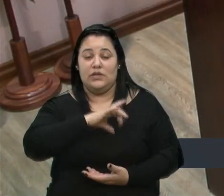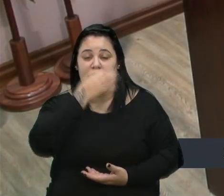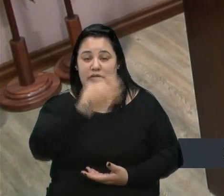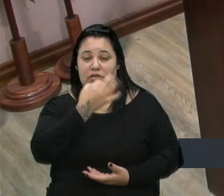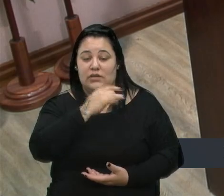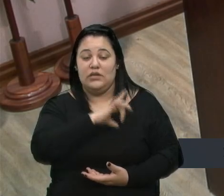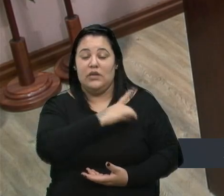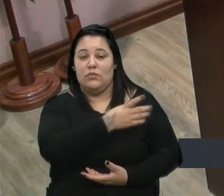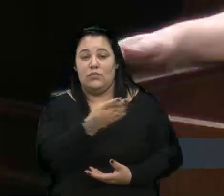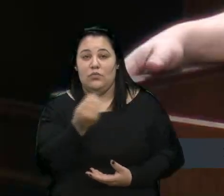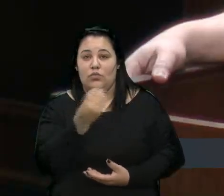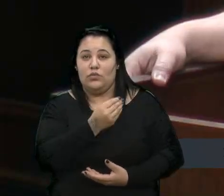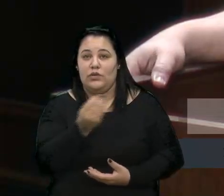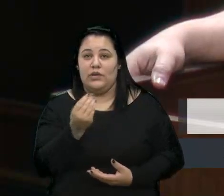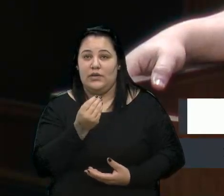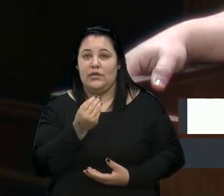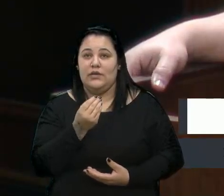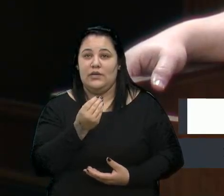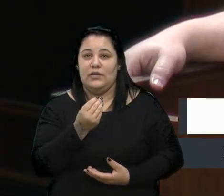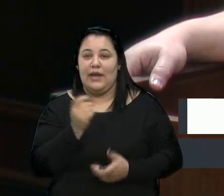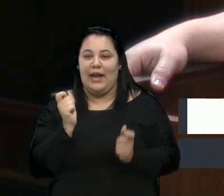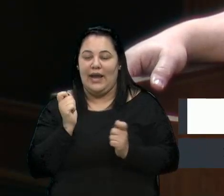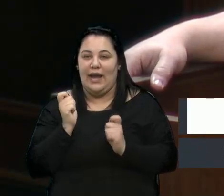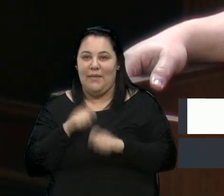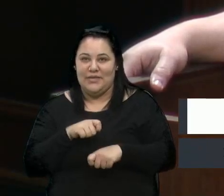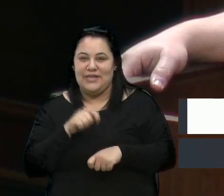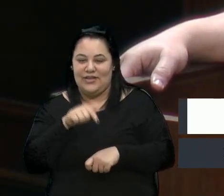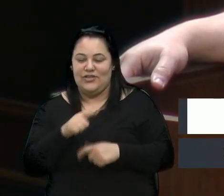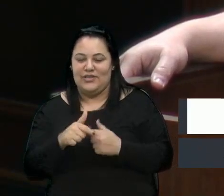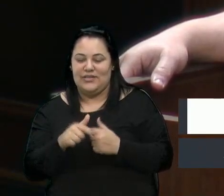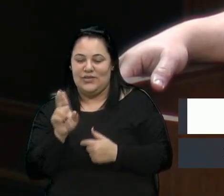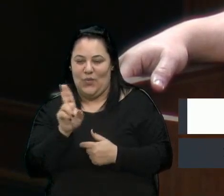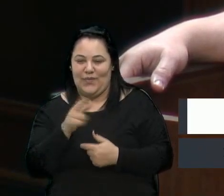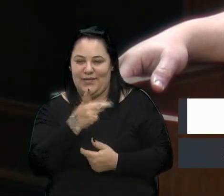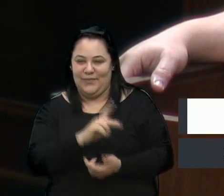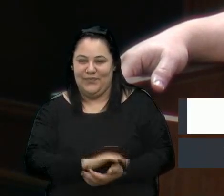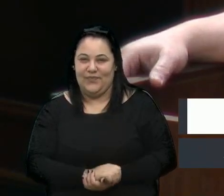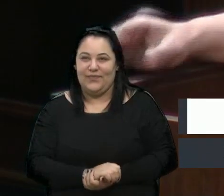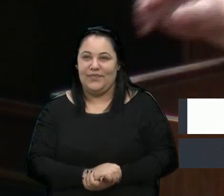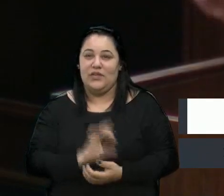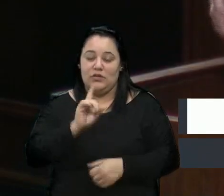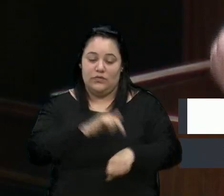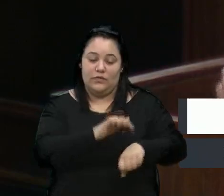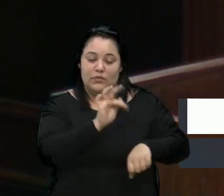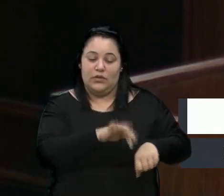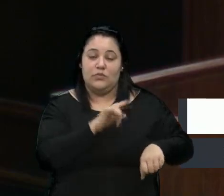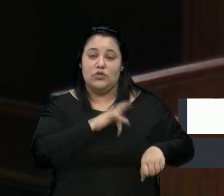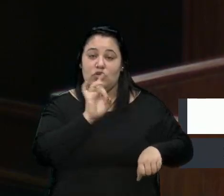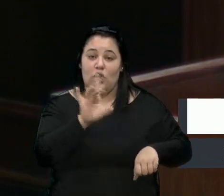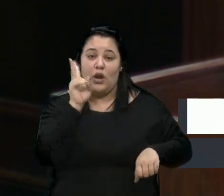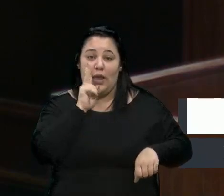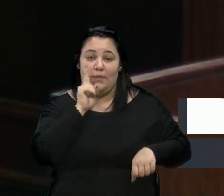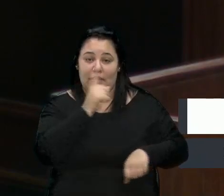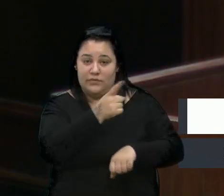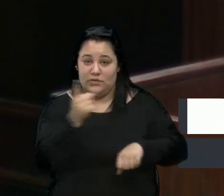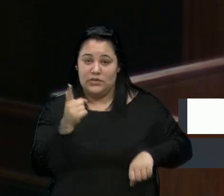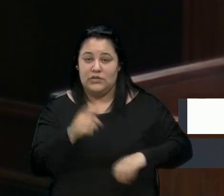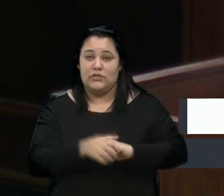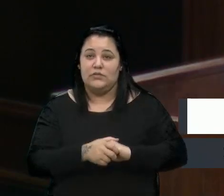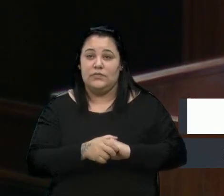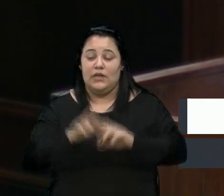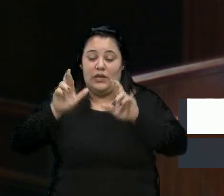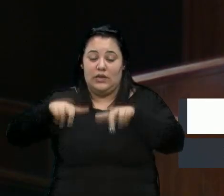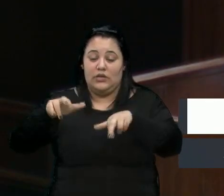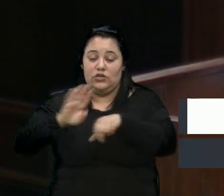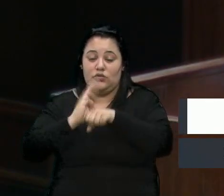competência com esse sobrenome, Mas, então, só agora que já está terminando o meu tempo, só reforçar. Então, pessoal da região do